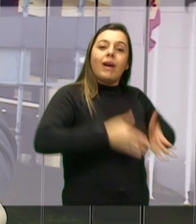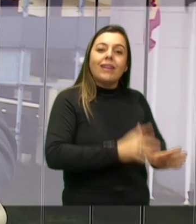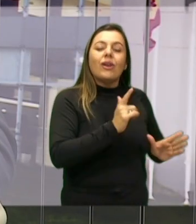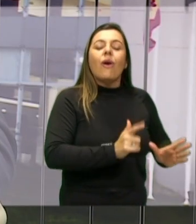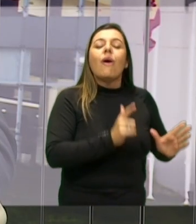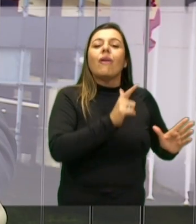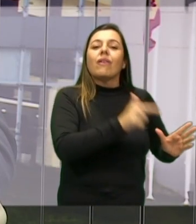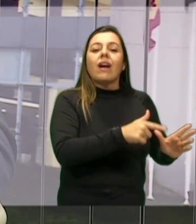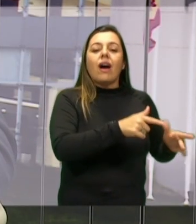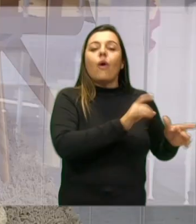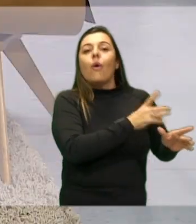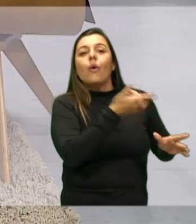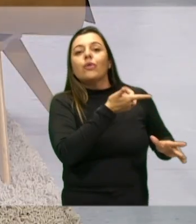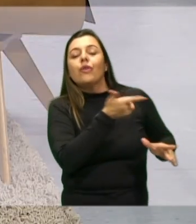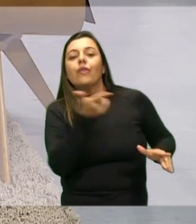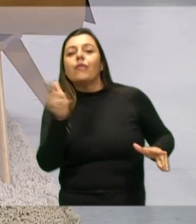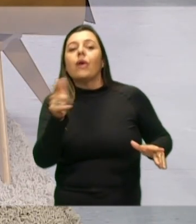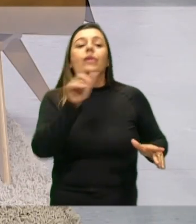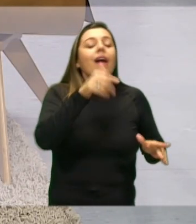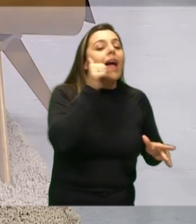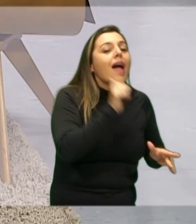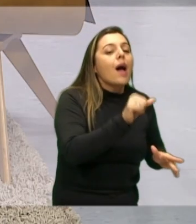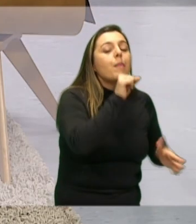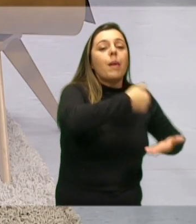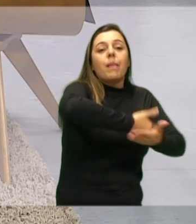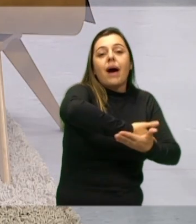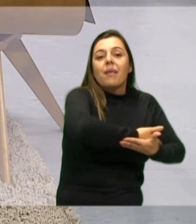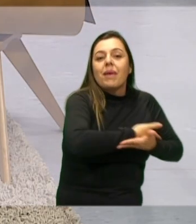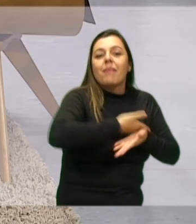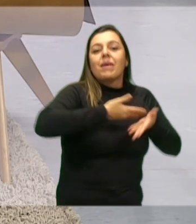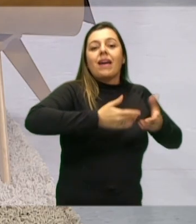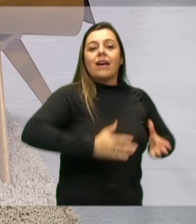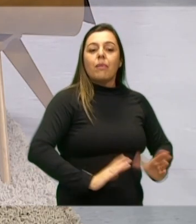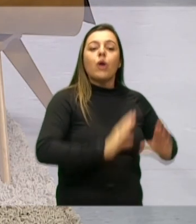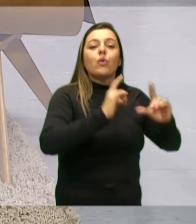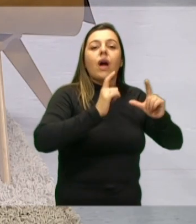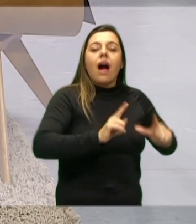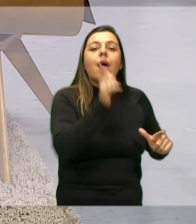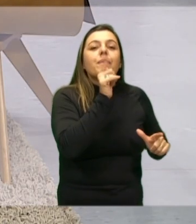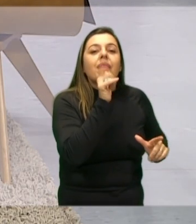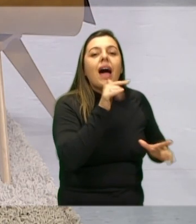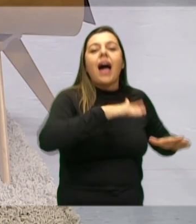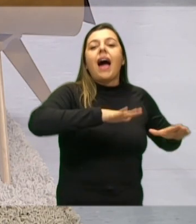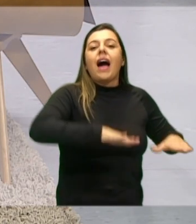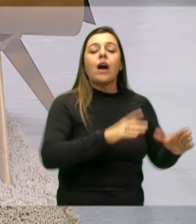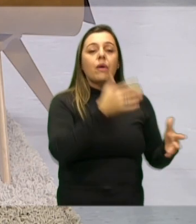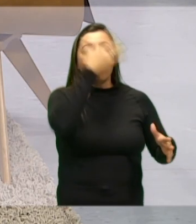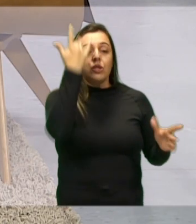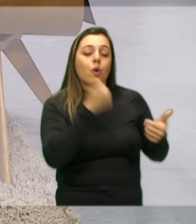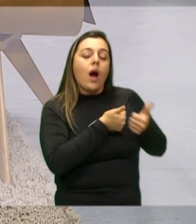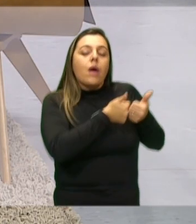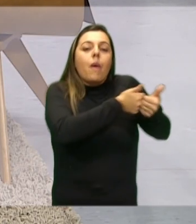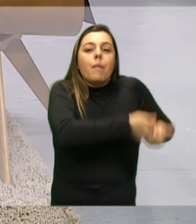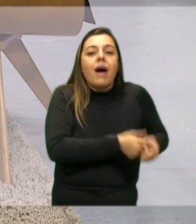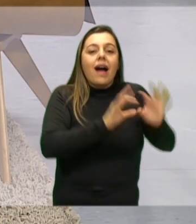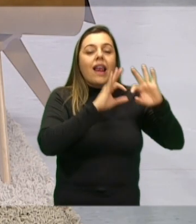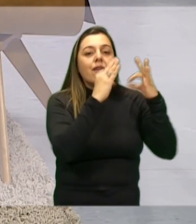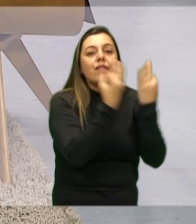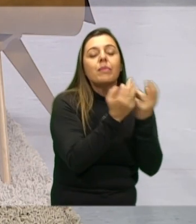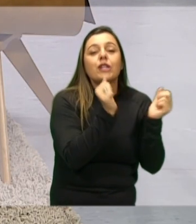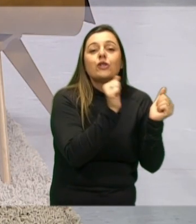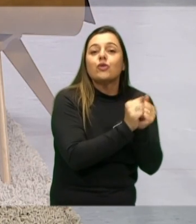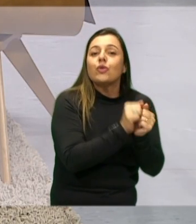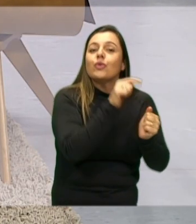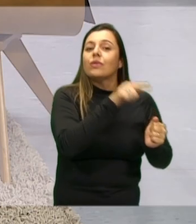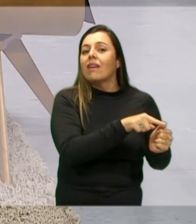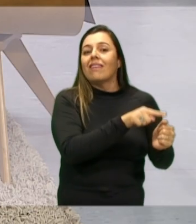que tem outro foco. É a mãe, o bebê, é o parto na banheira, o parto na piscina, o acompanhamento, a família.